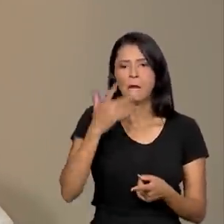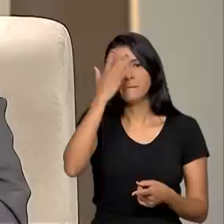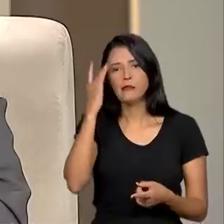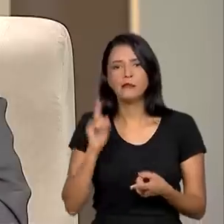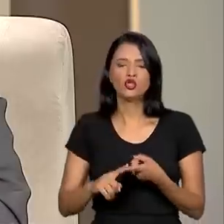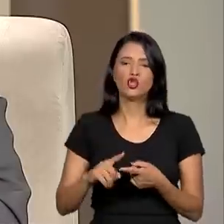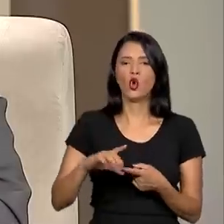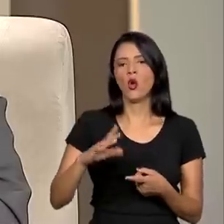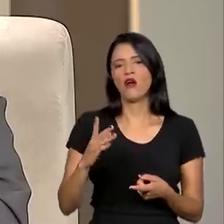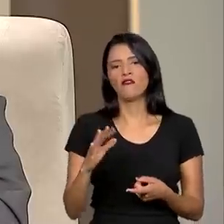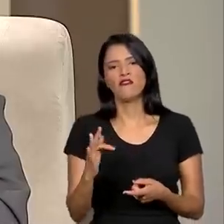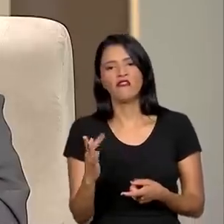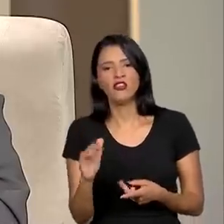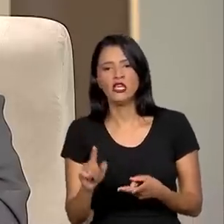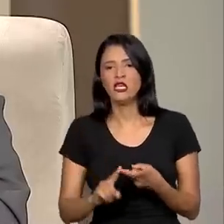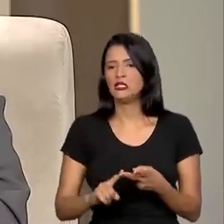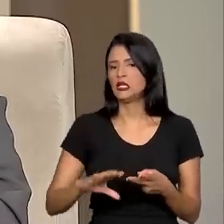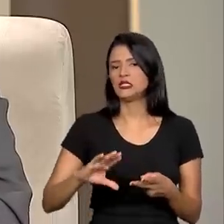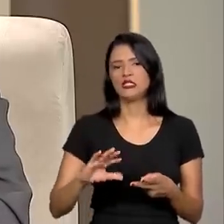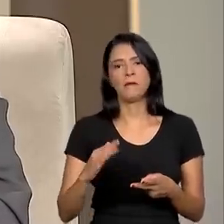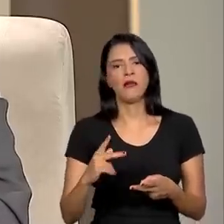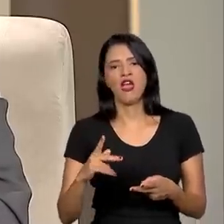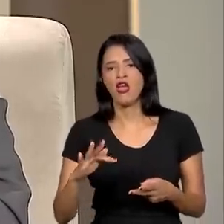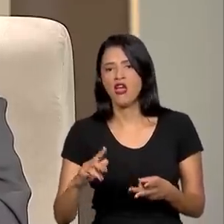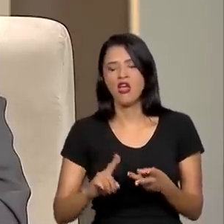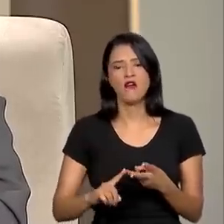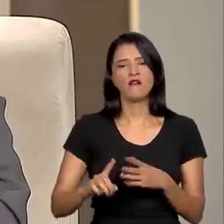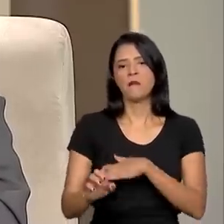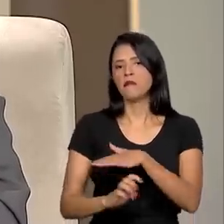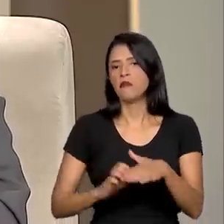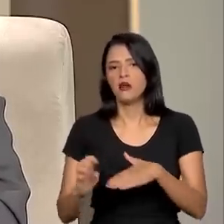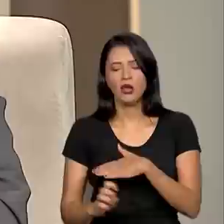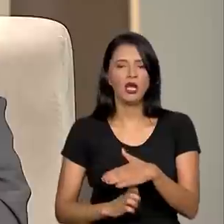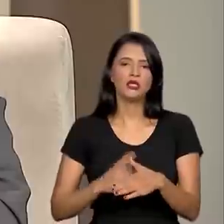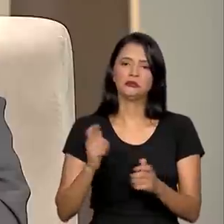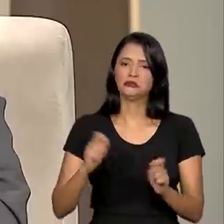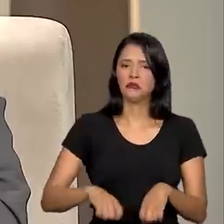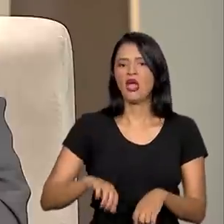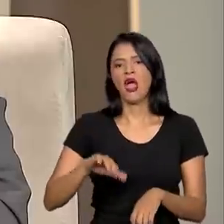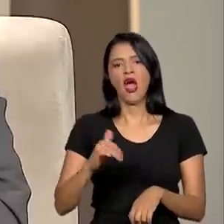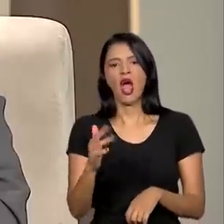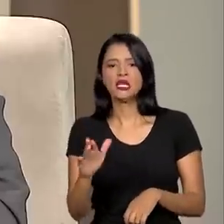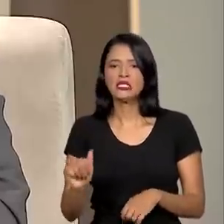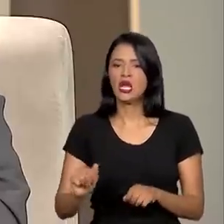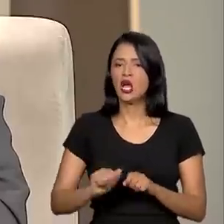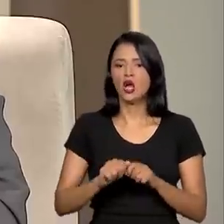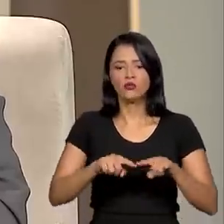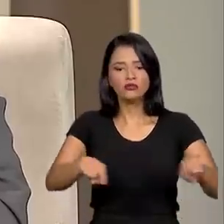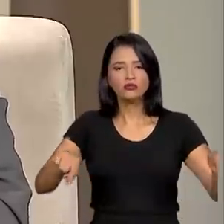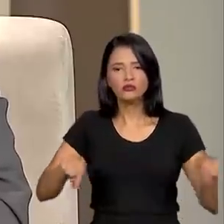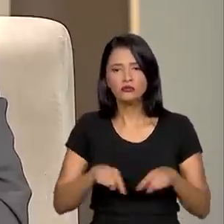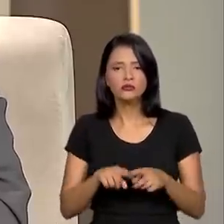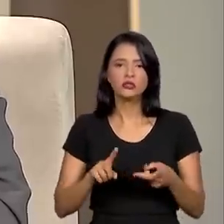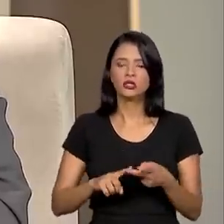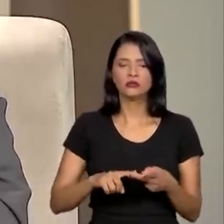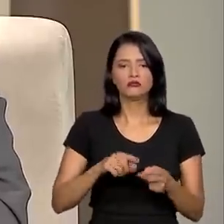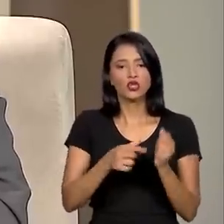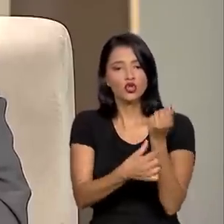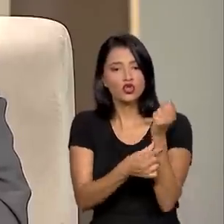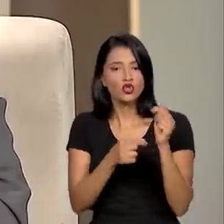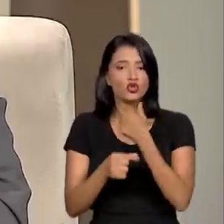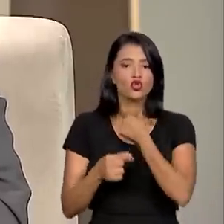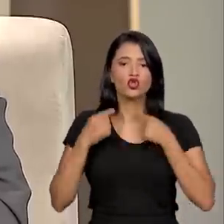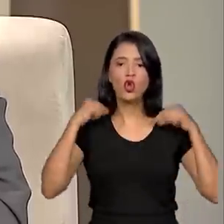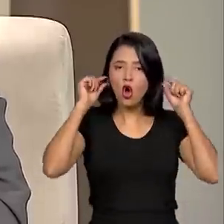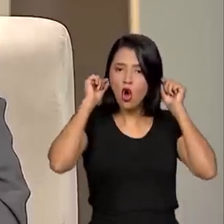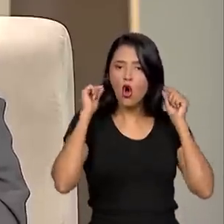Pessoas físicas, empresas jurídicas. E bens de um leque enorme. Então, podem ser desde ações, terrenos, joias, qualquer reserva